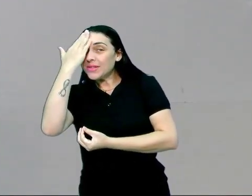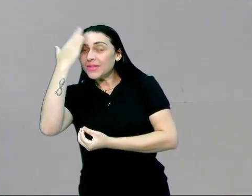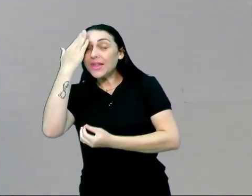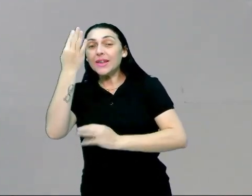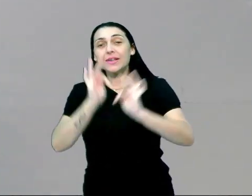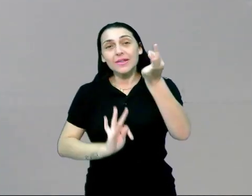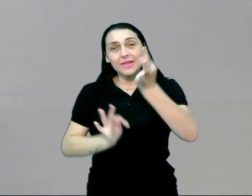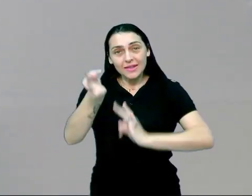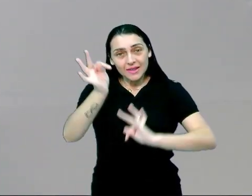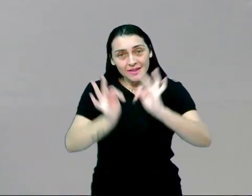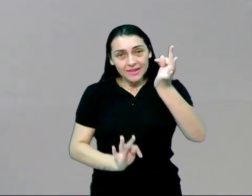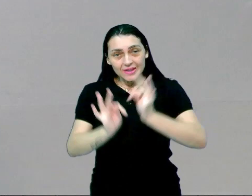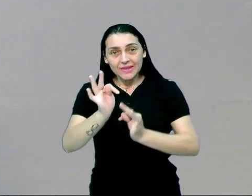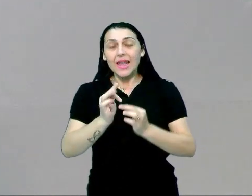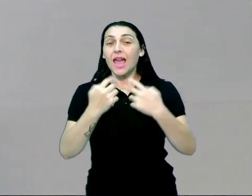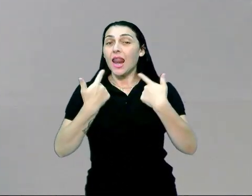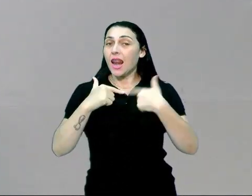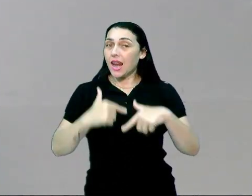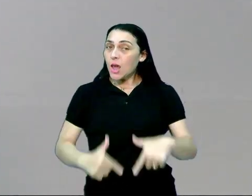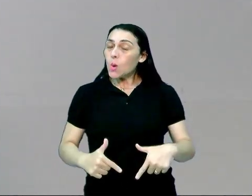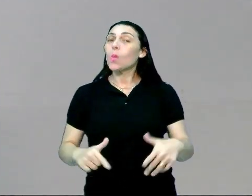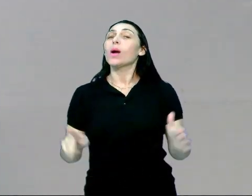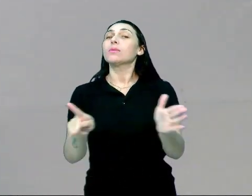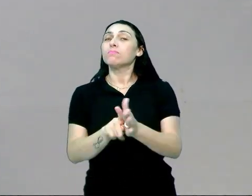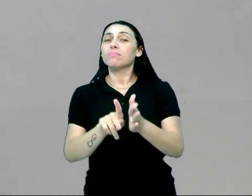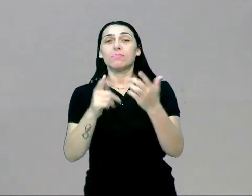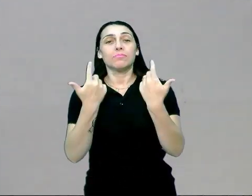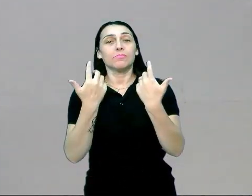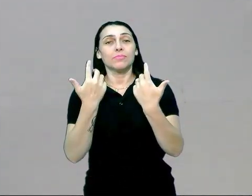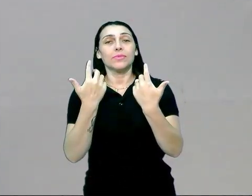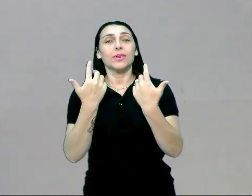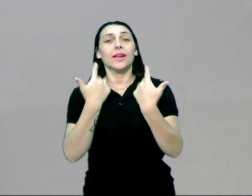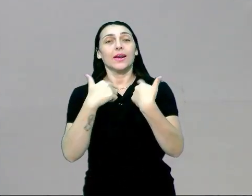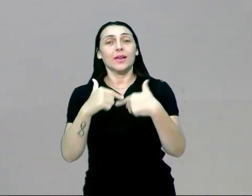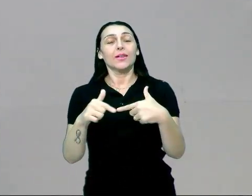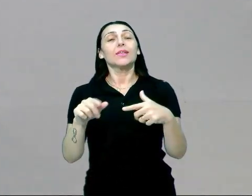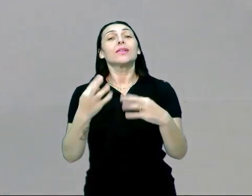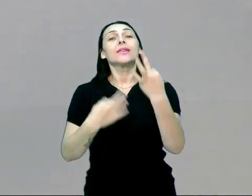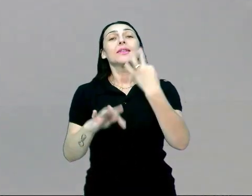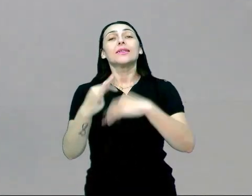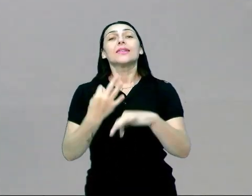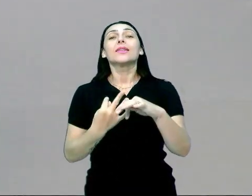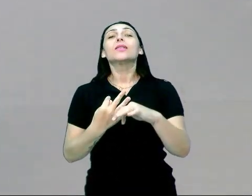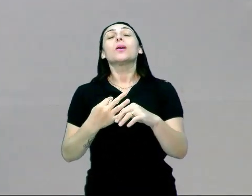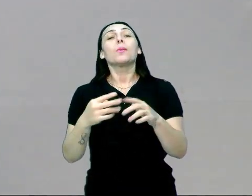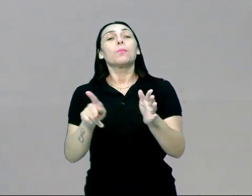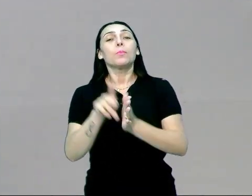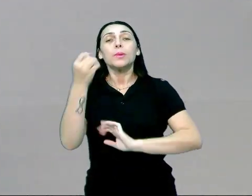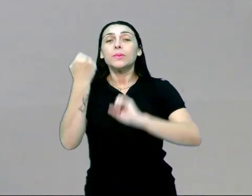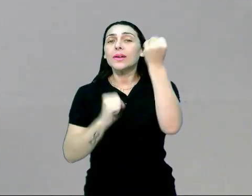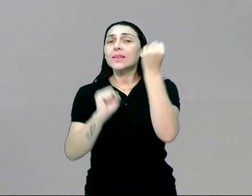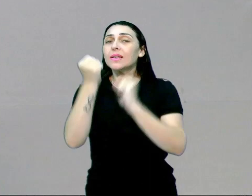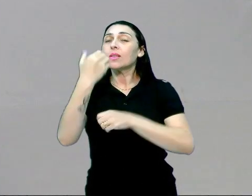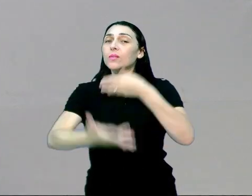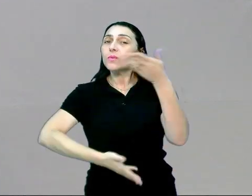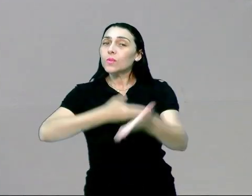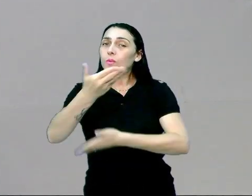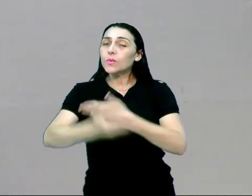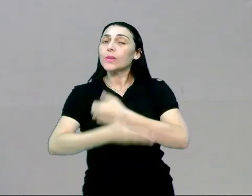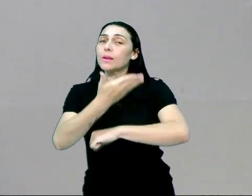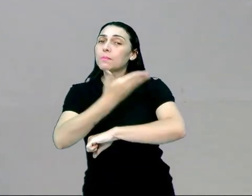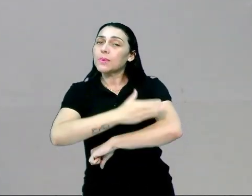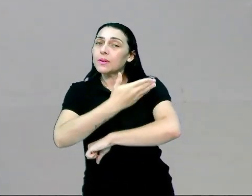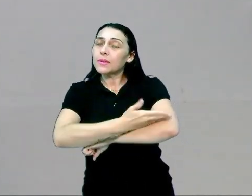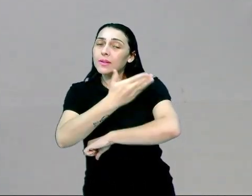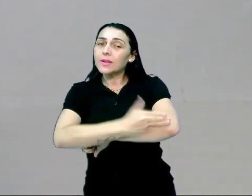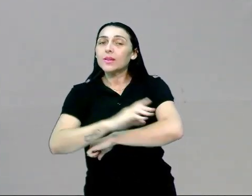as tecnologias, linguagens e suas tecnologias fazem parte desse vislumbre e como a Educação Física vai se correlacionar com essa prática.